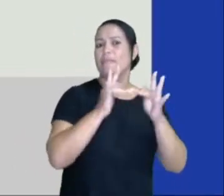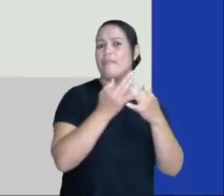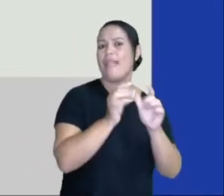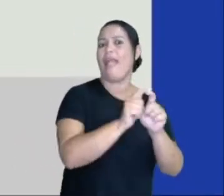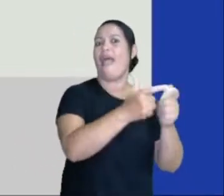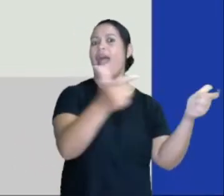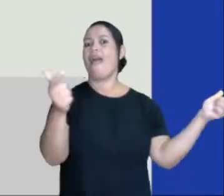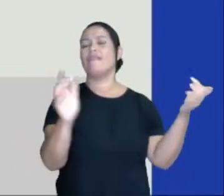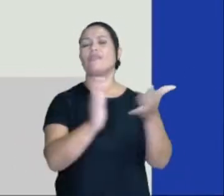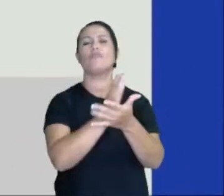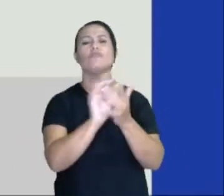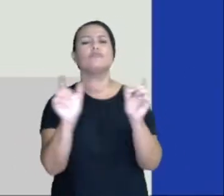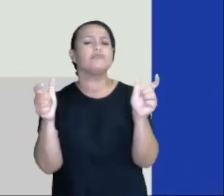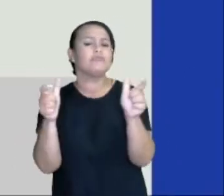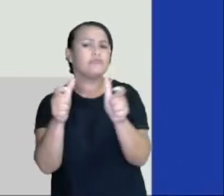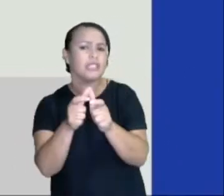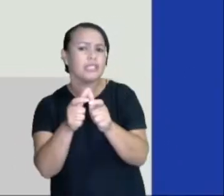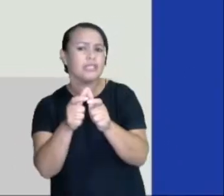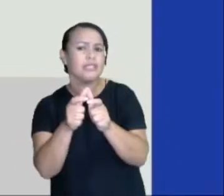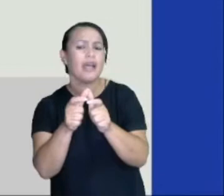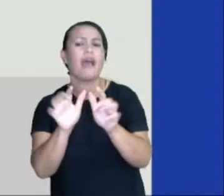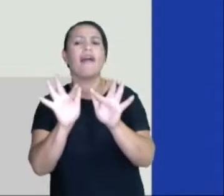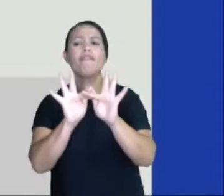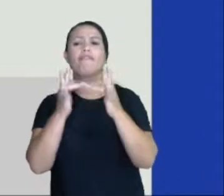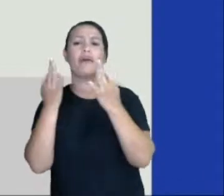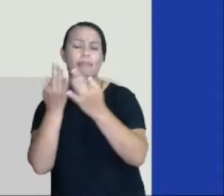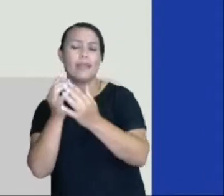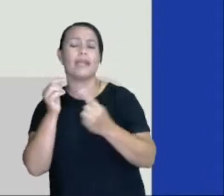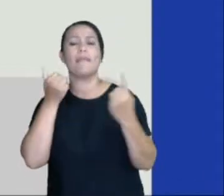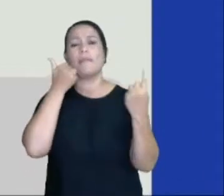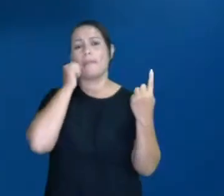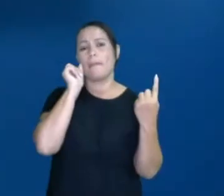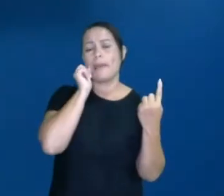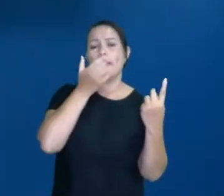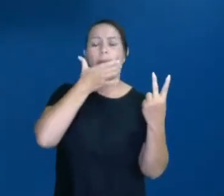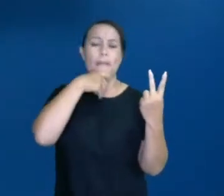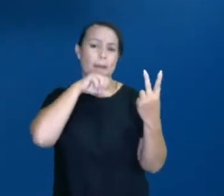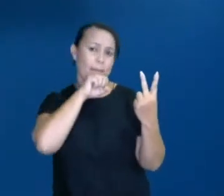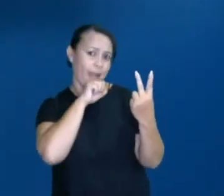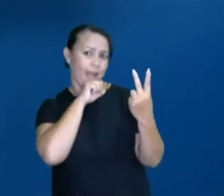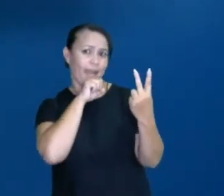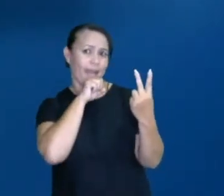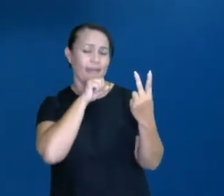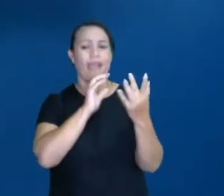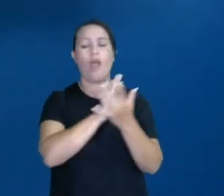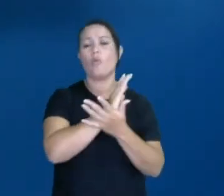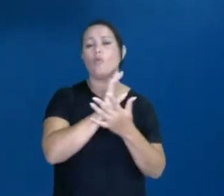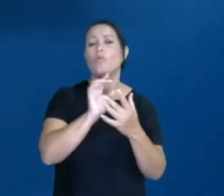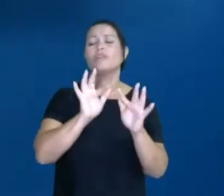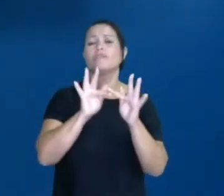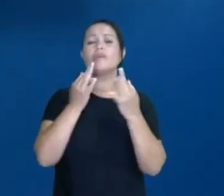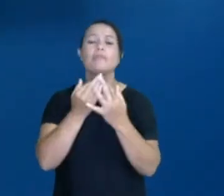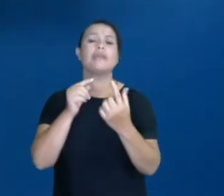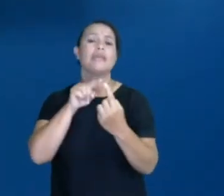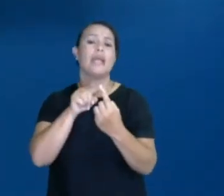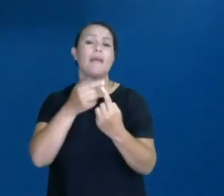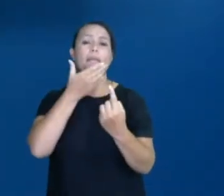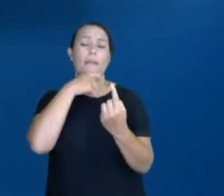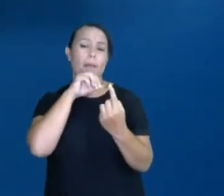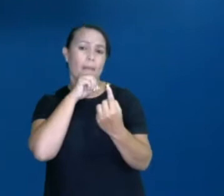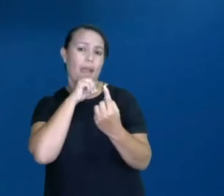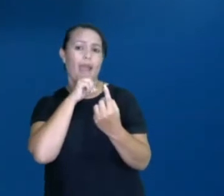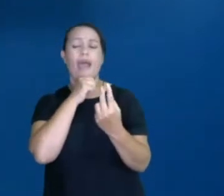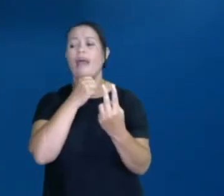famílias pequenas, família formada pelo papai, pela mamãe, famílias formadas por dois